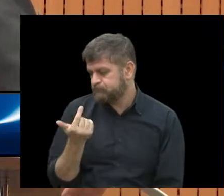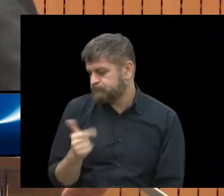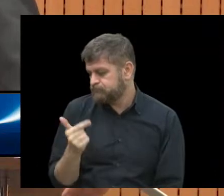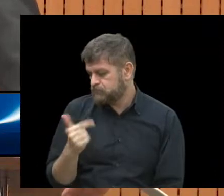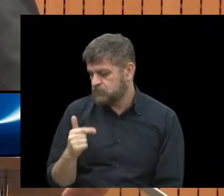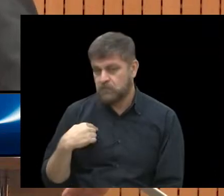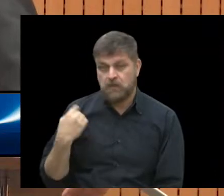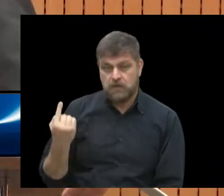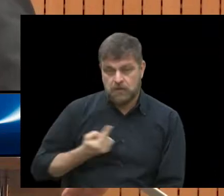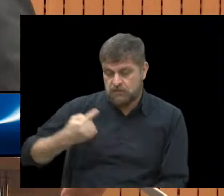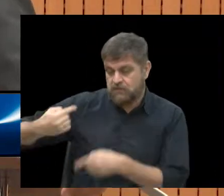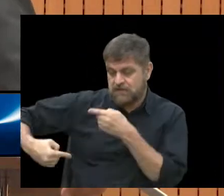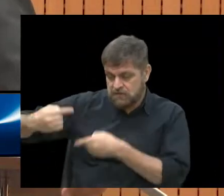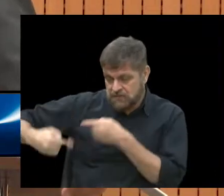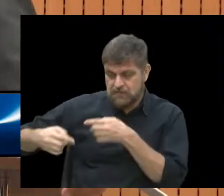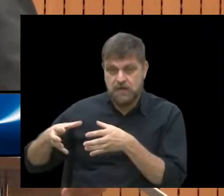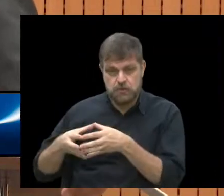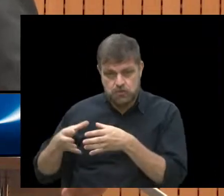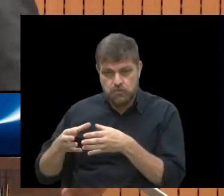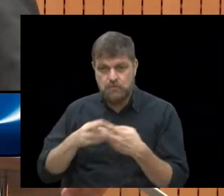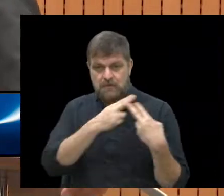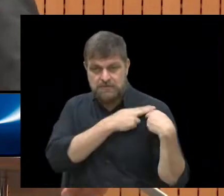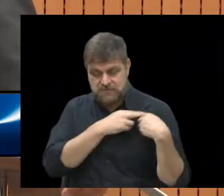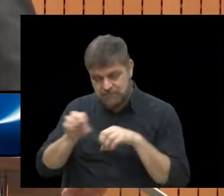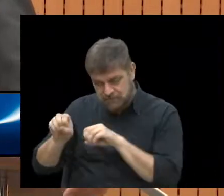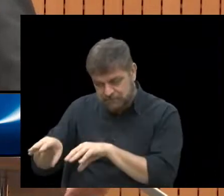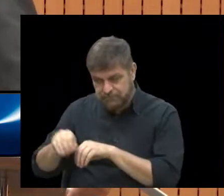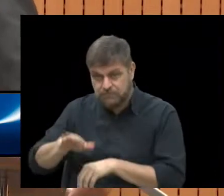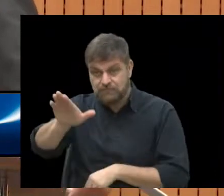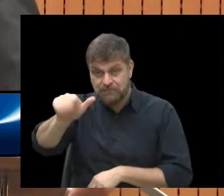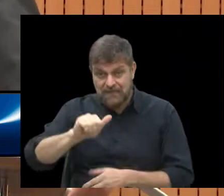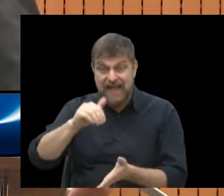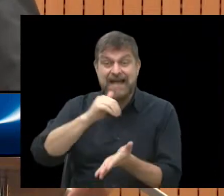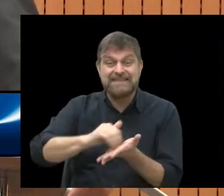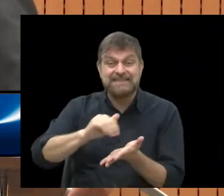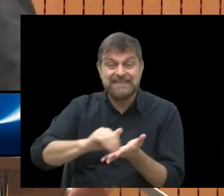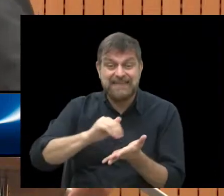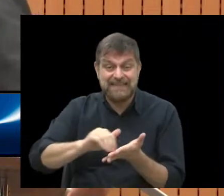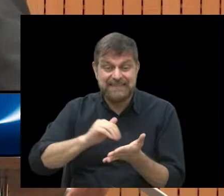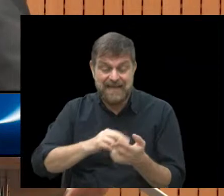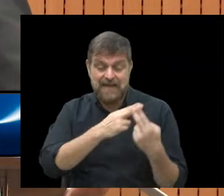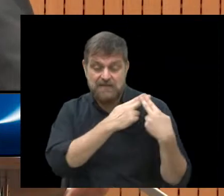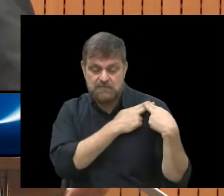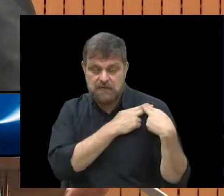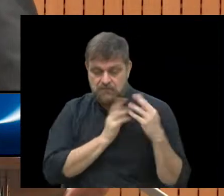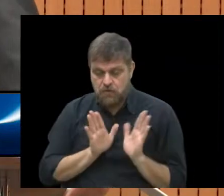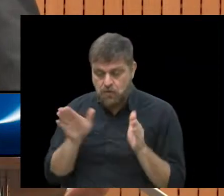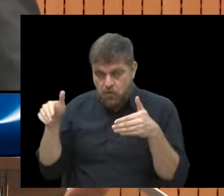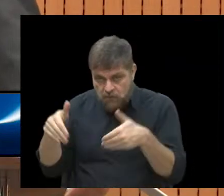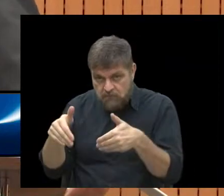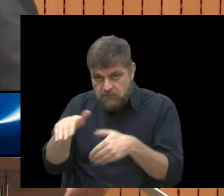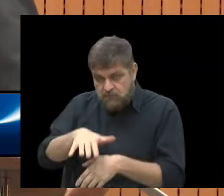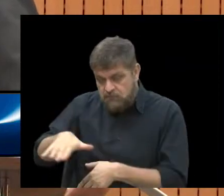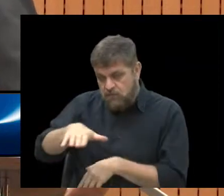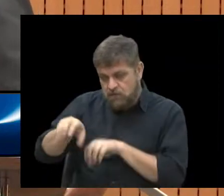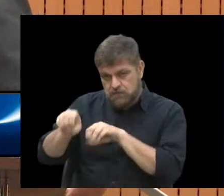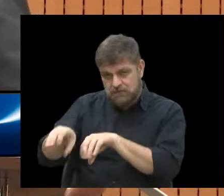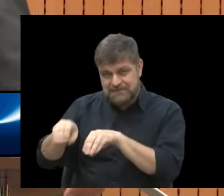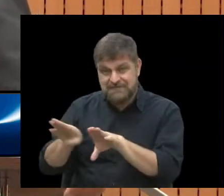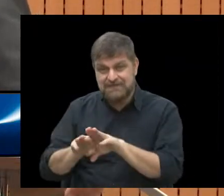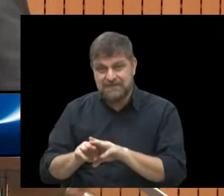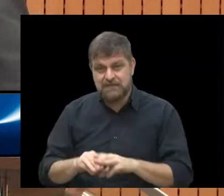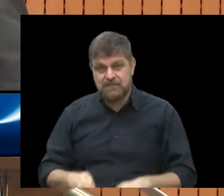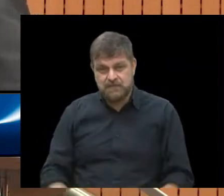Então nós vamos fazer um debate aqui na comissão, com a presença da Secretaria de Educação, do Fórum Municipal de Educação, do